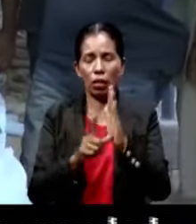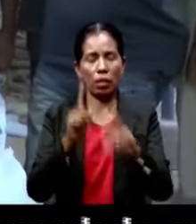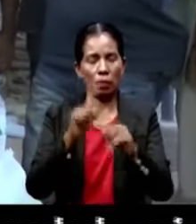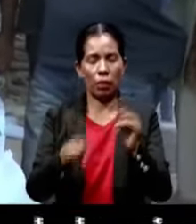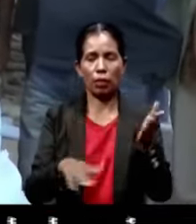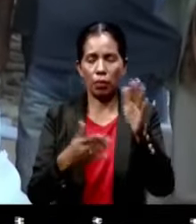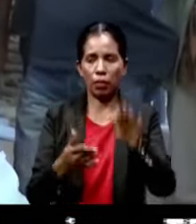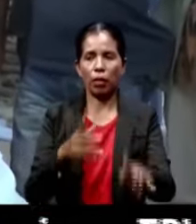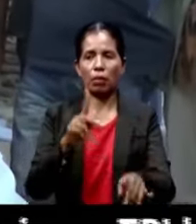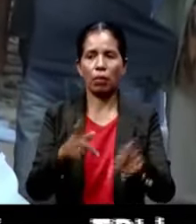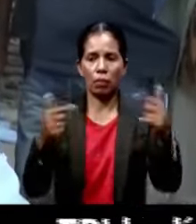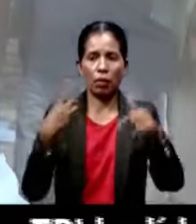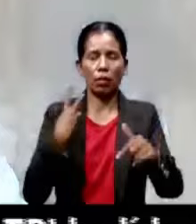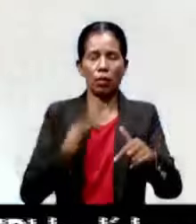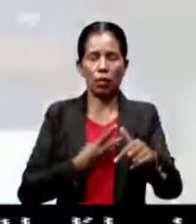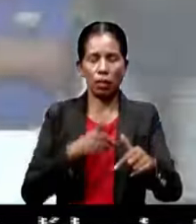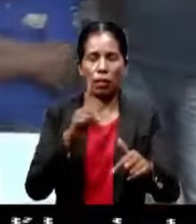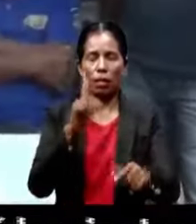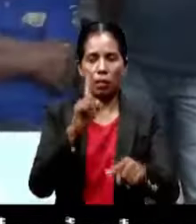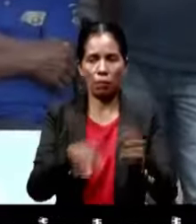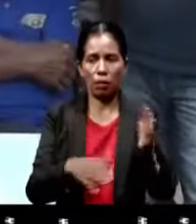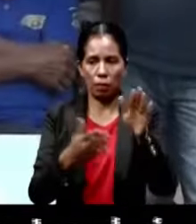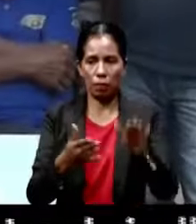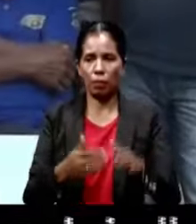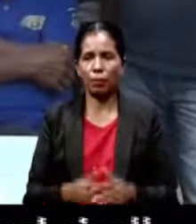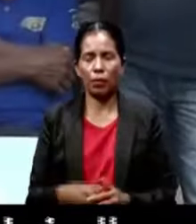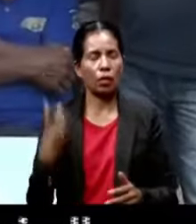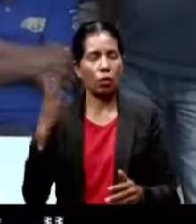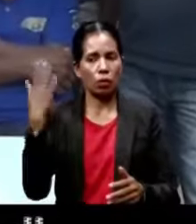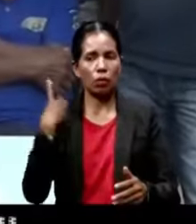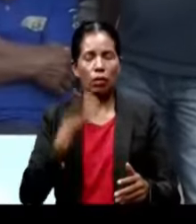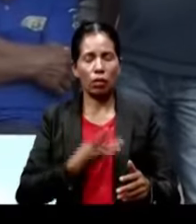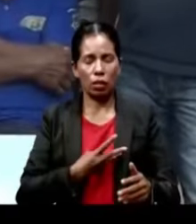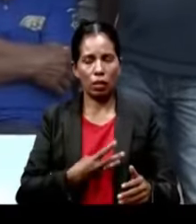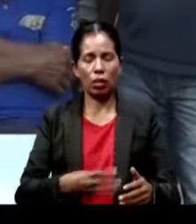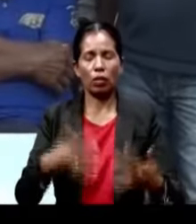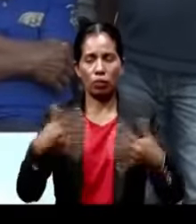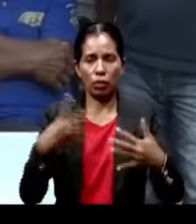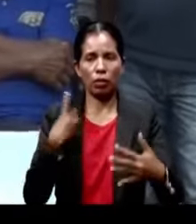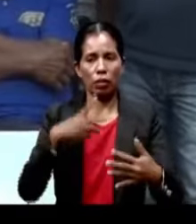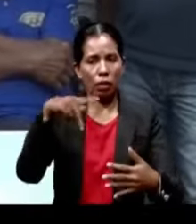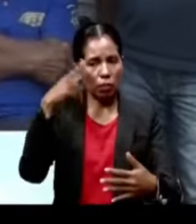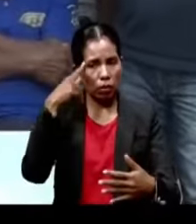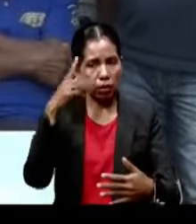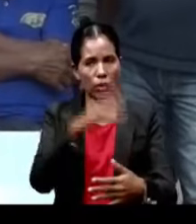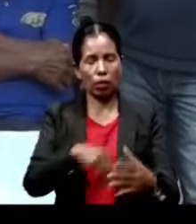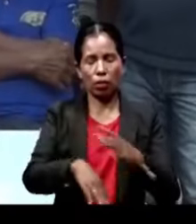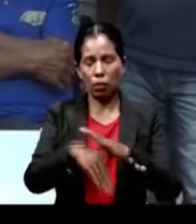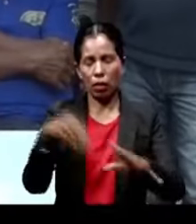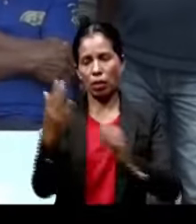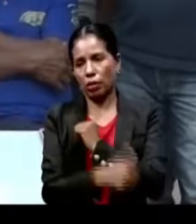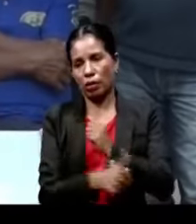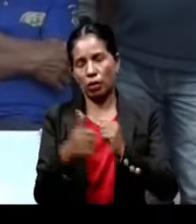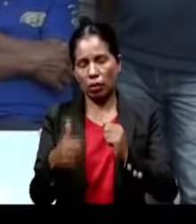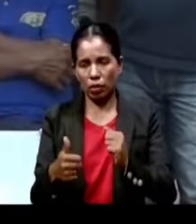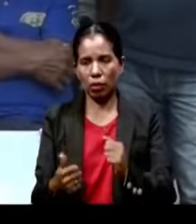nebe emanemos ma itene rai la bel mate nebe volu kite funu la rama pati la dil politik ne itene yambal halai sai barelio